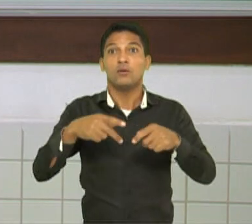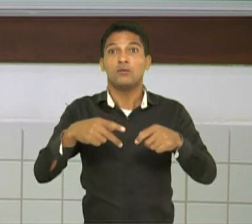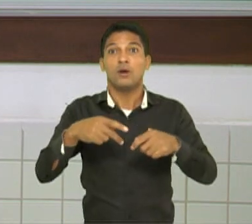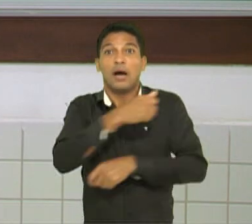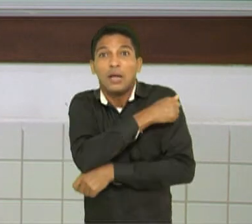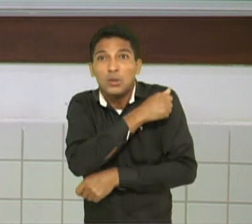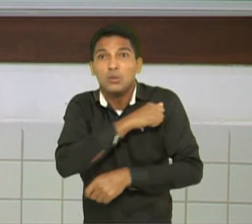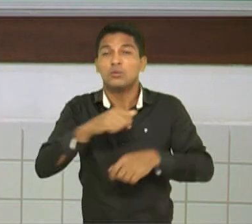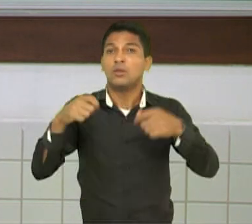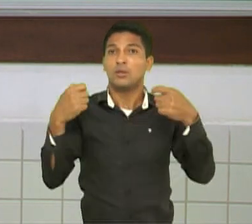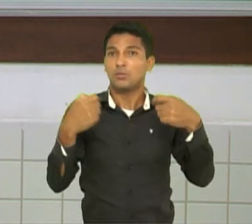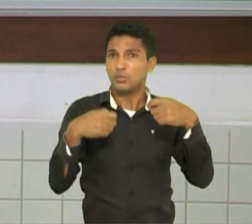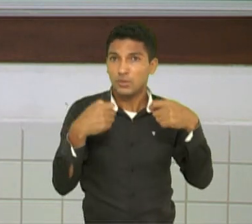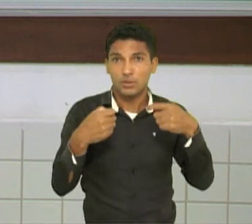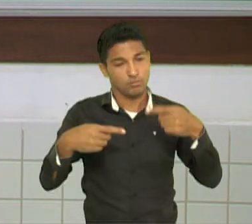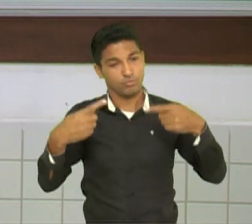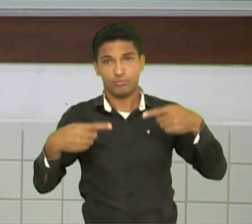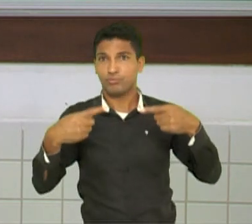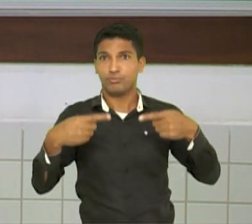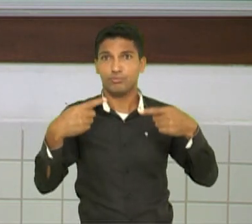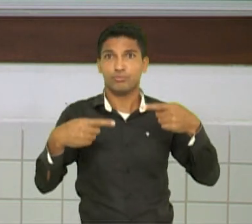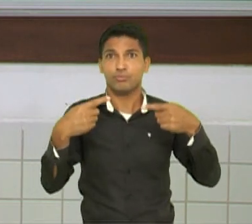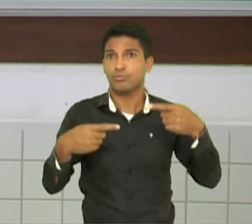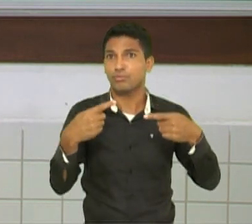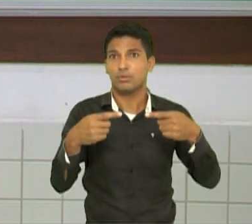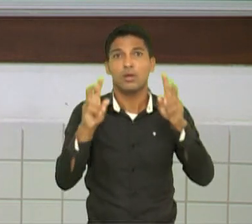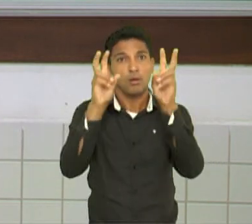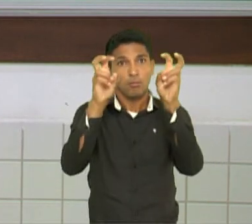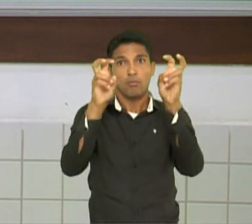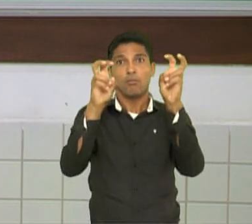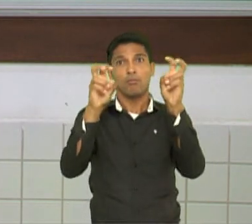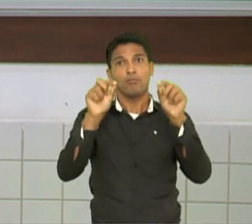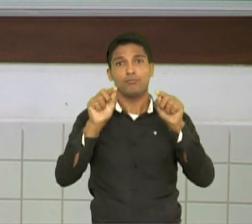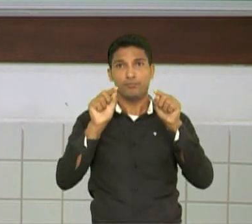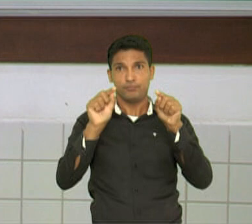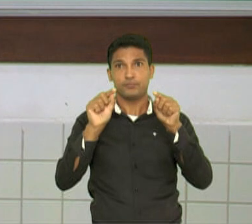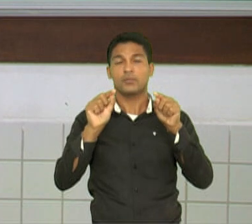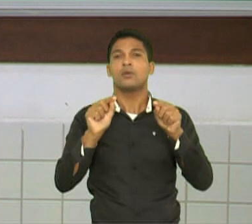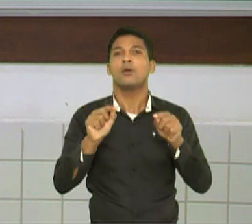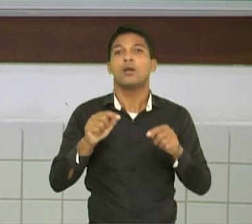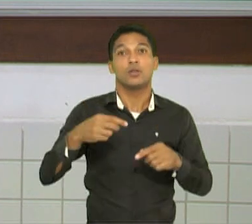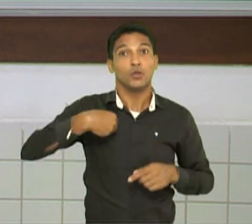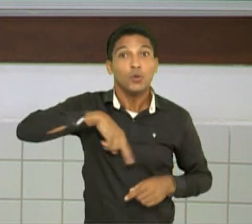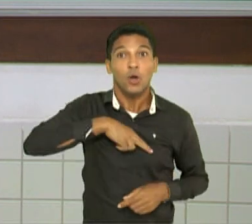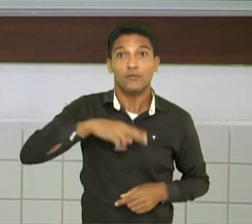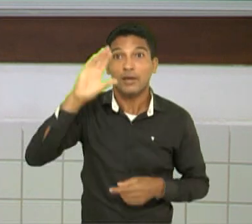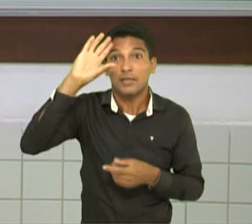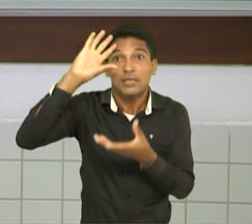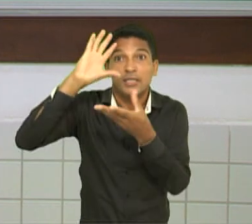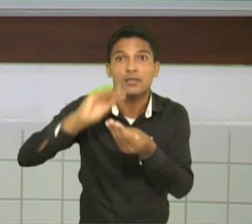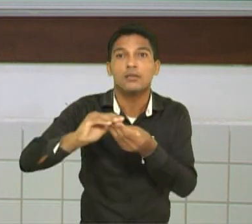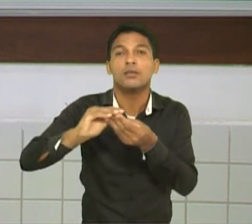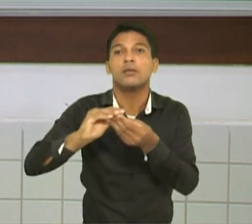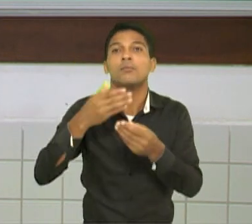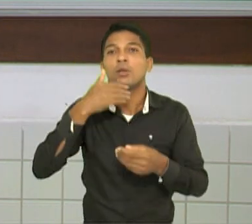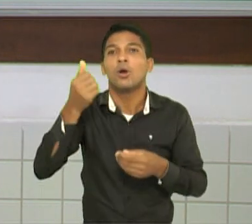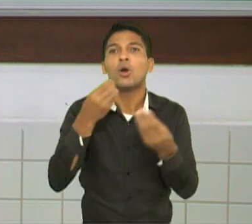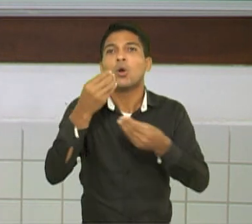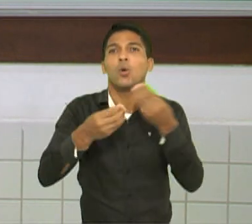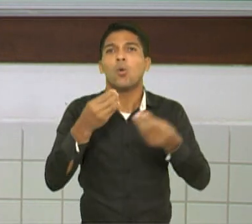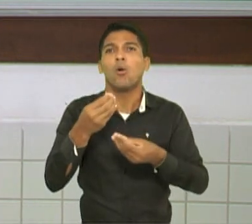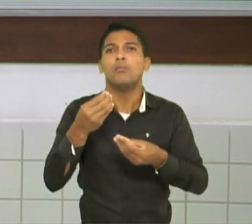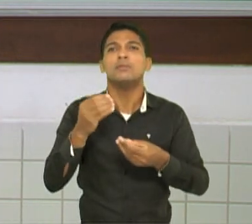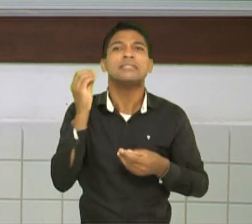da solução. Então, vamos entender um pouquinho melhor esses problemas e eu te convido, vamos pensar em soluções,